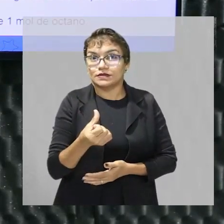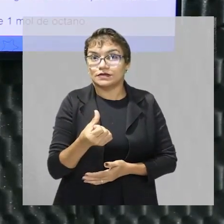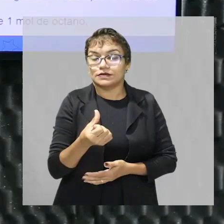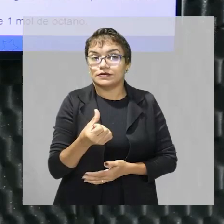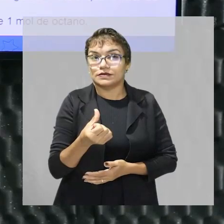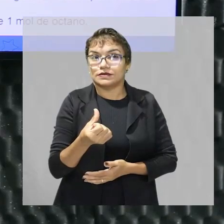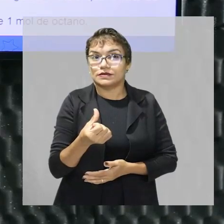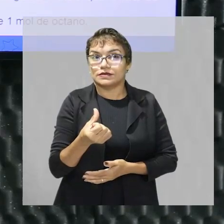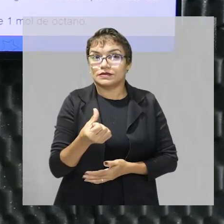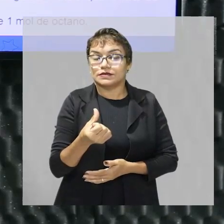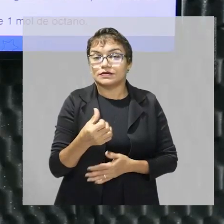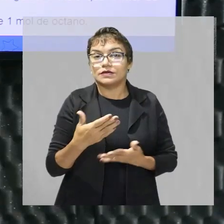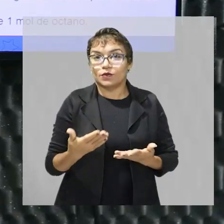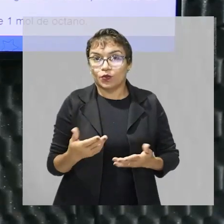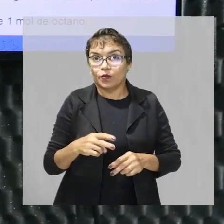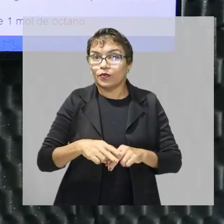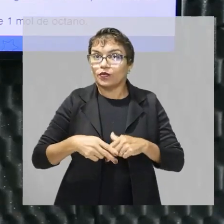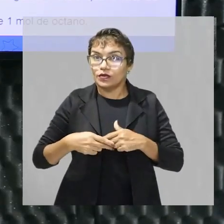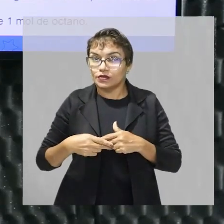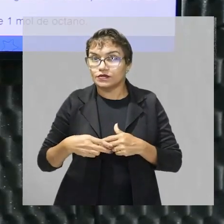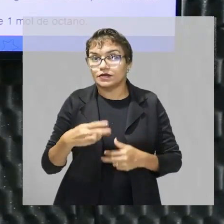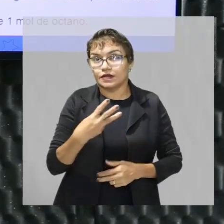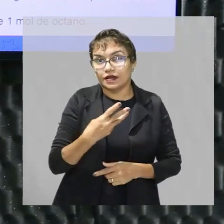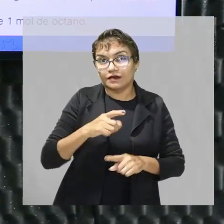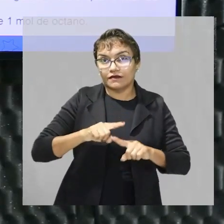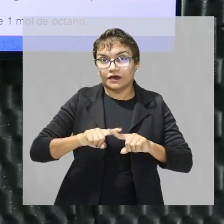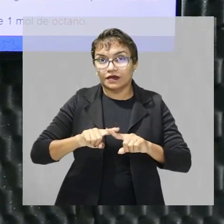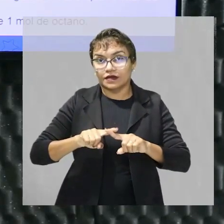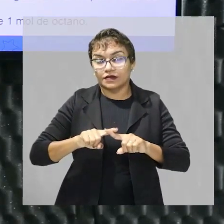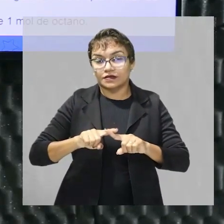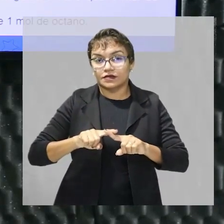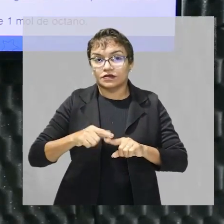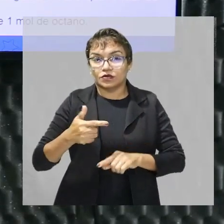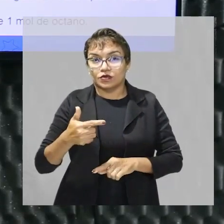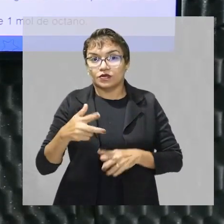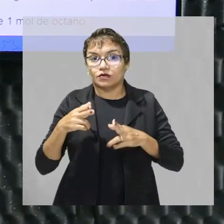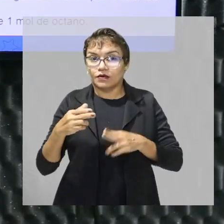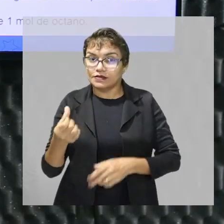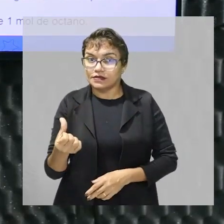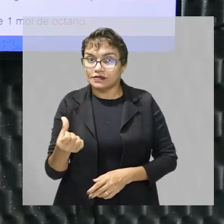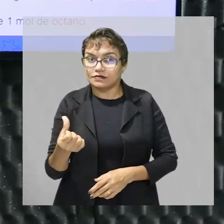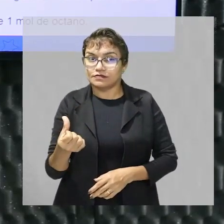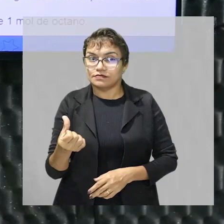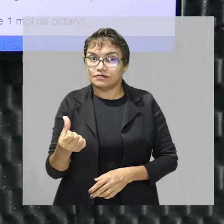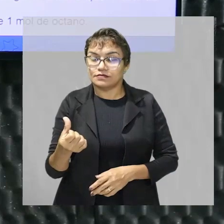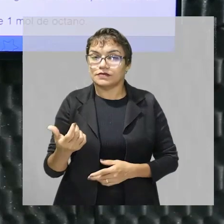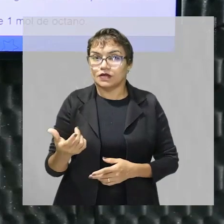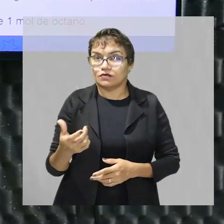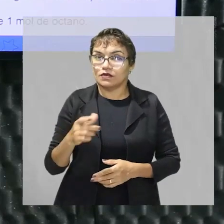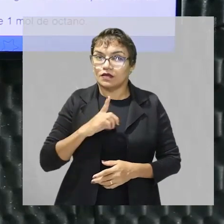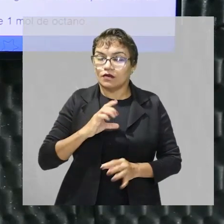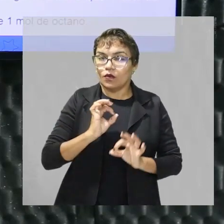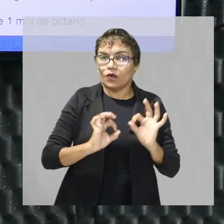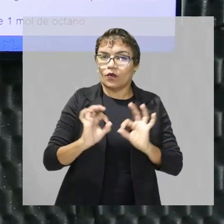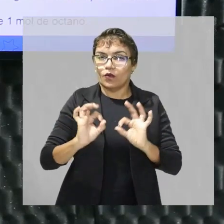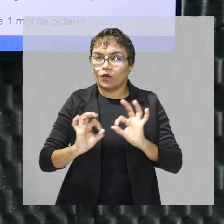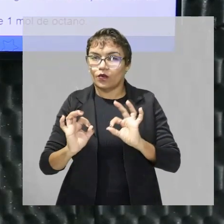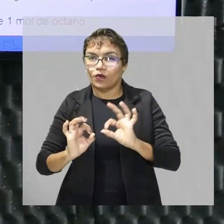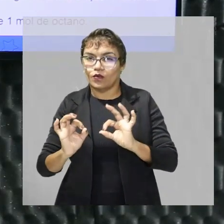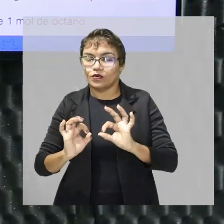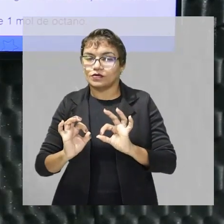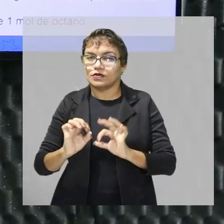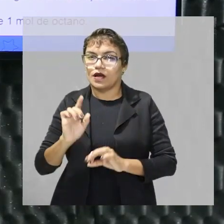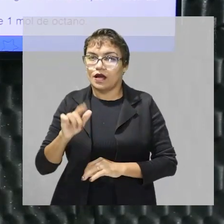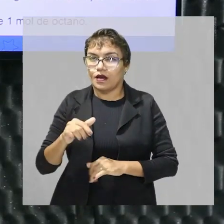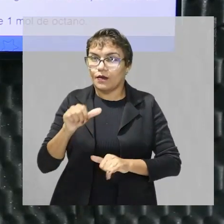número 3, porque 3 vezes 2, 6 átomos de oxigênio. Assim, turminha, a gente faz o balanceamento de uma